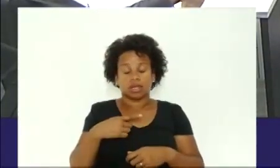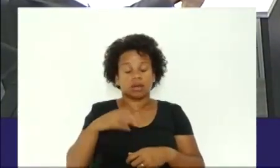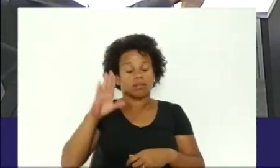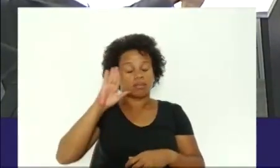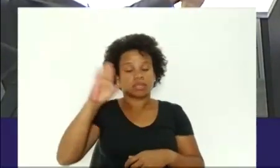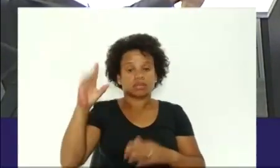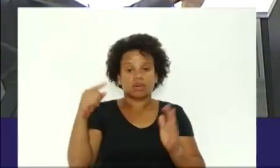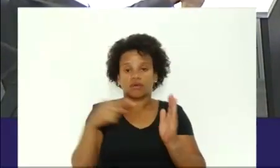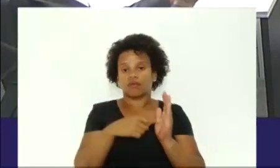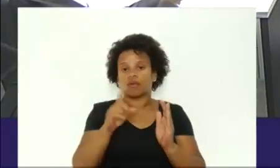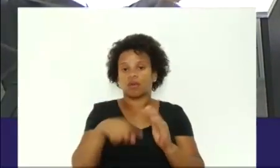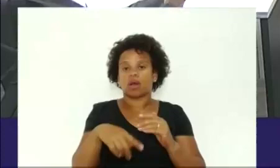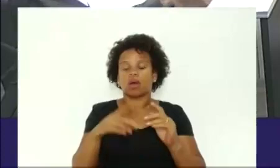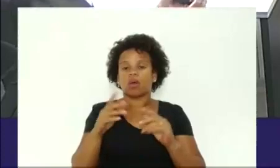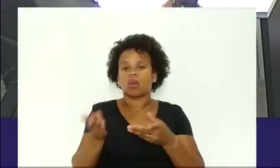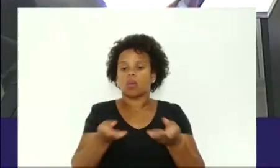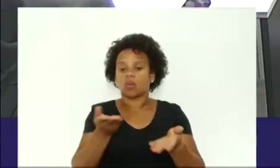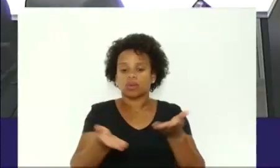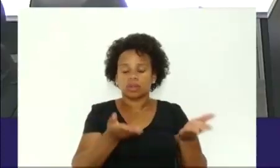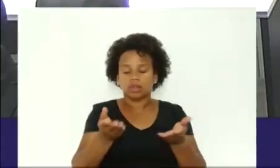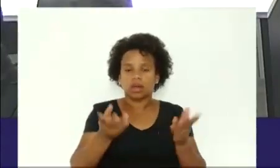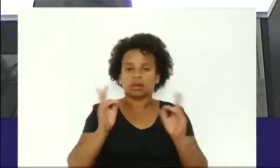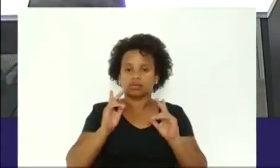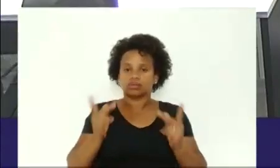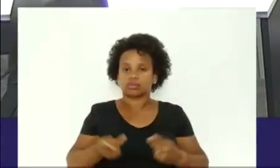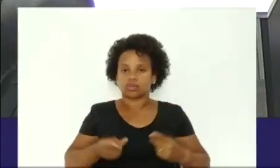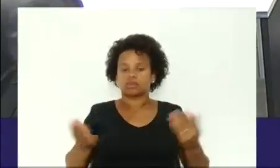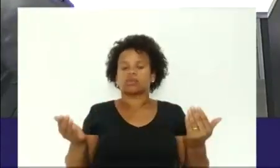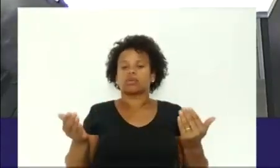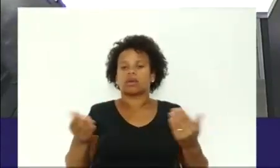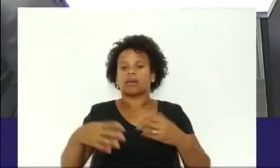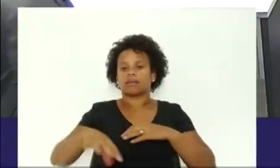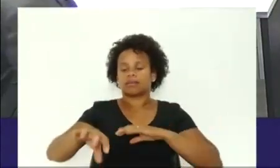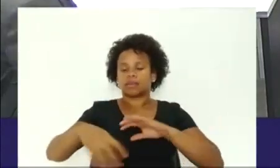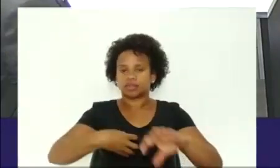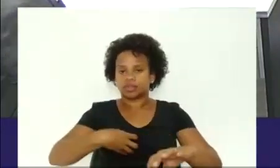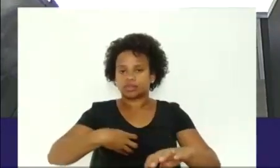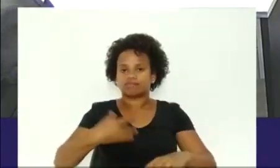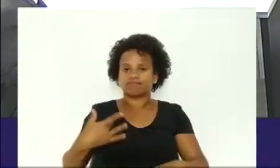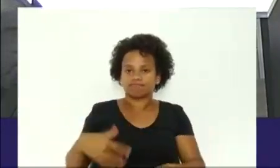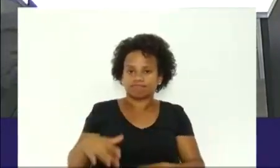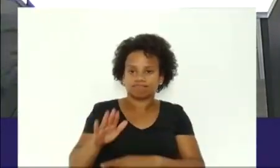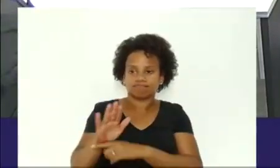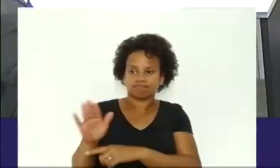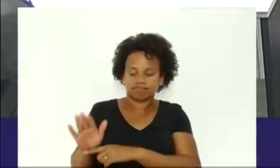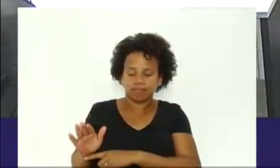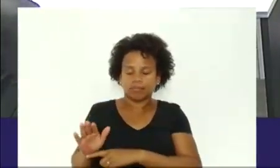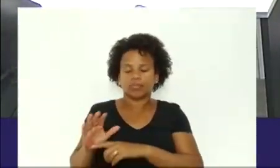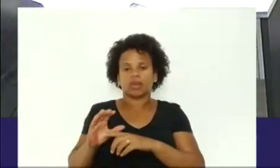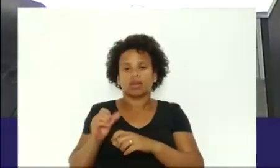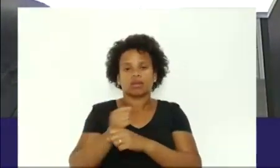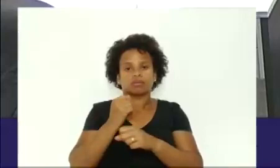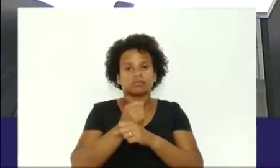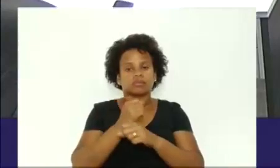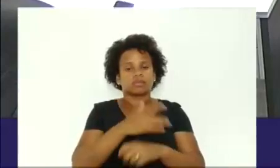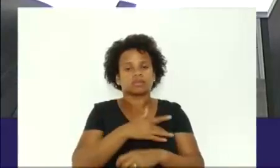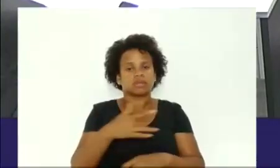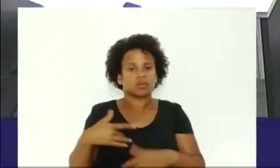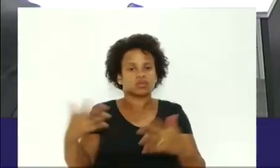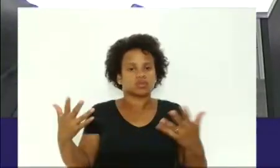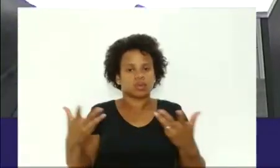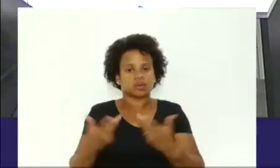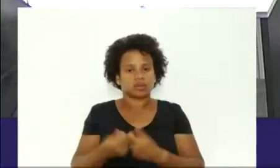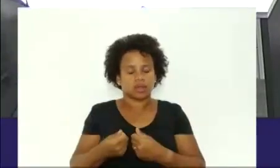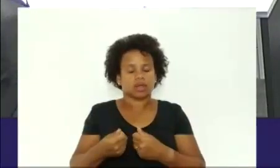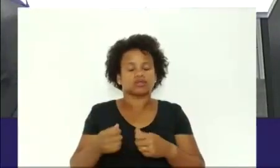sua totalidade com empatia e compaixão, trabalhando em prol da construção coletiva de uma saúde de qualidade e